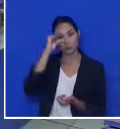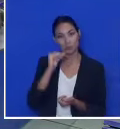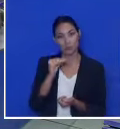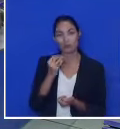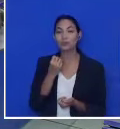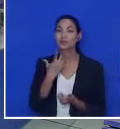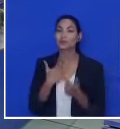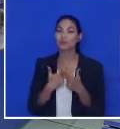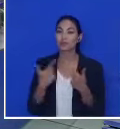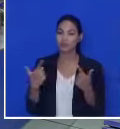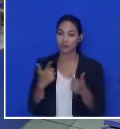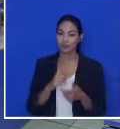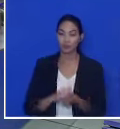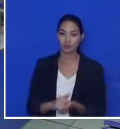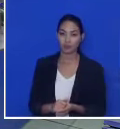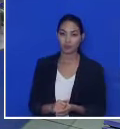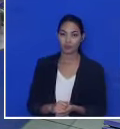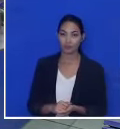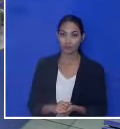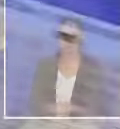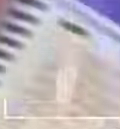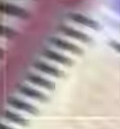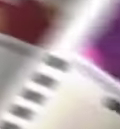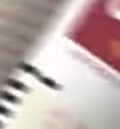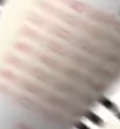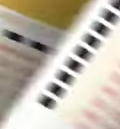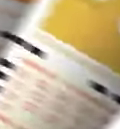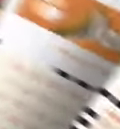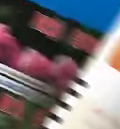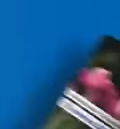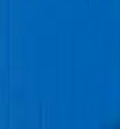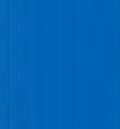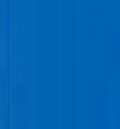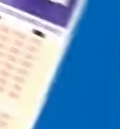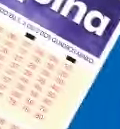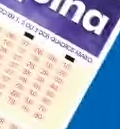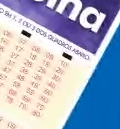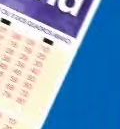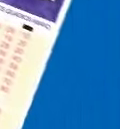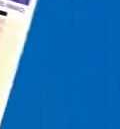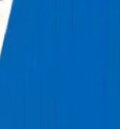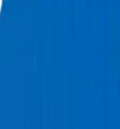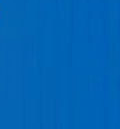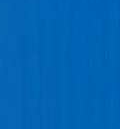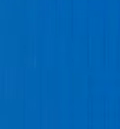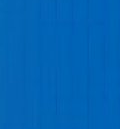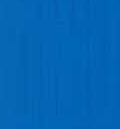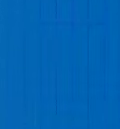Uma boa noite e boa sorte.